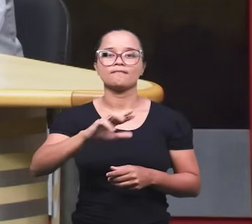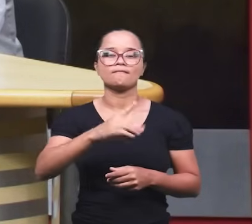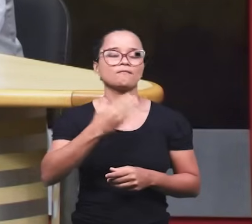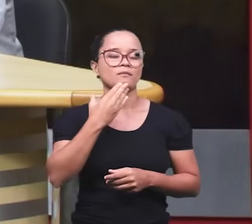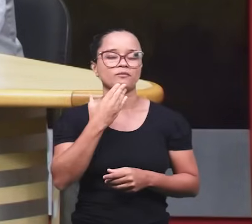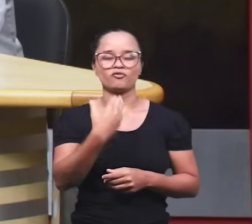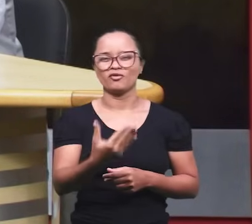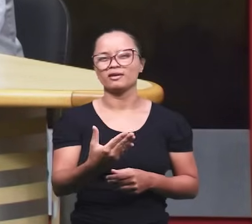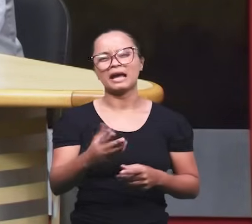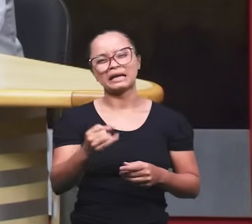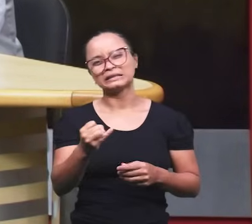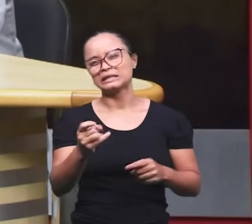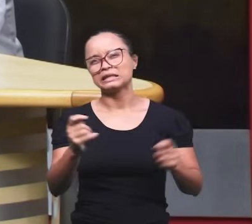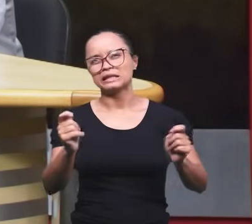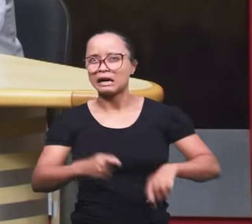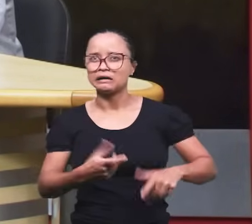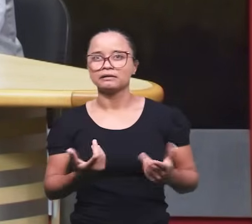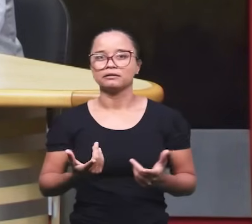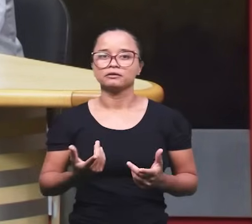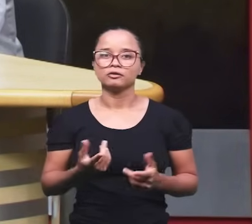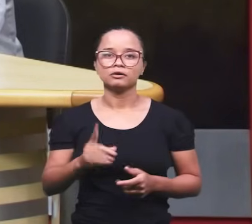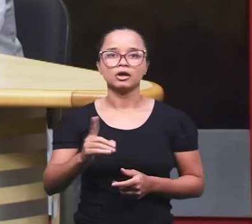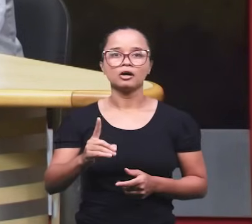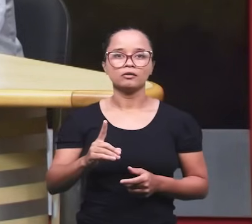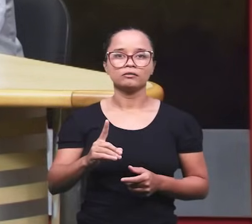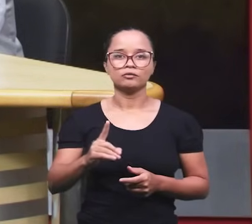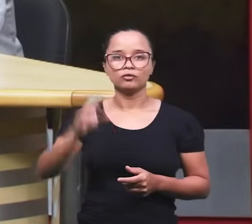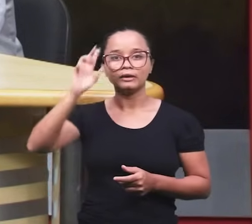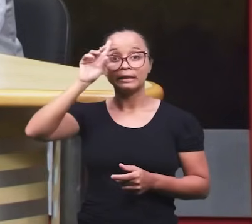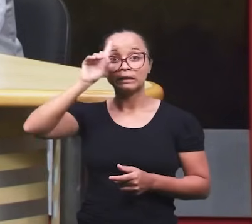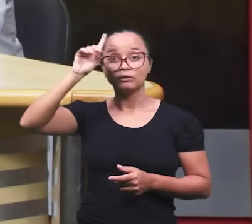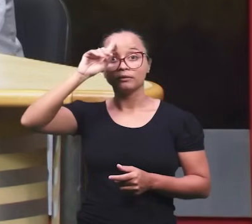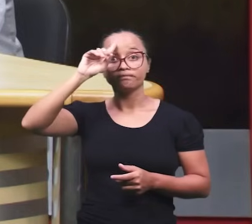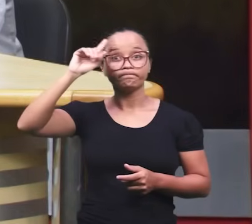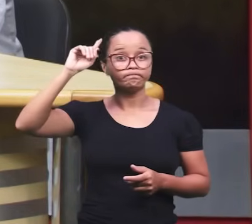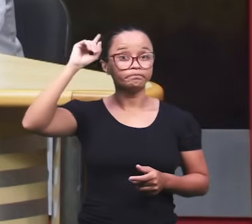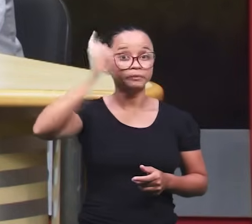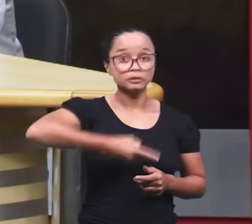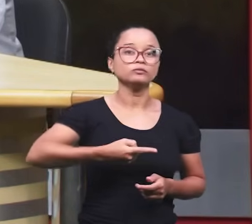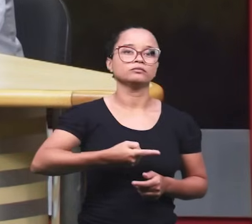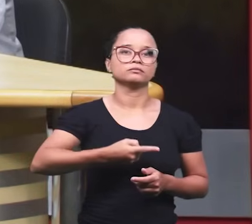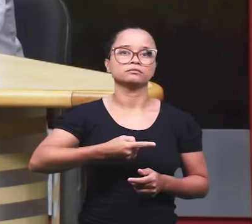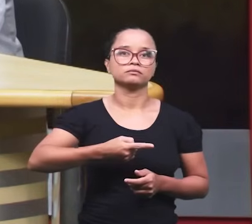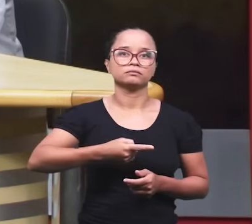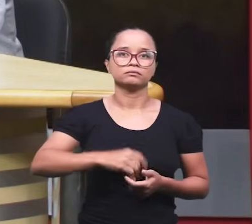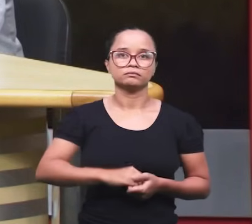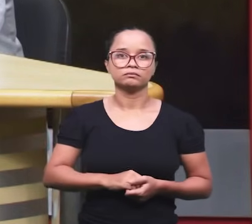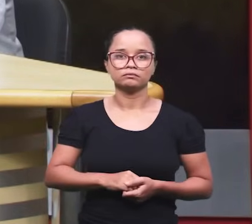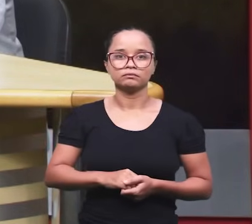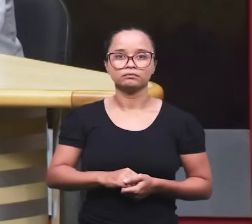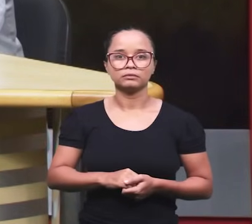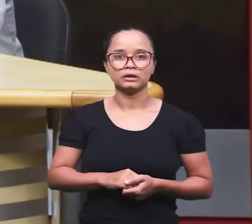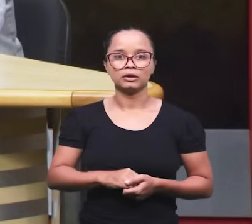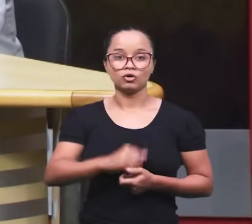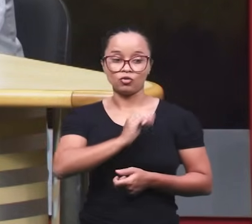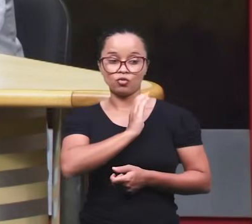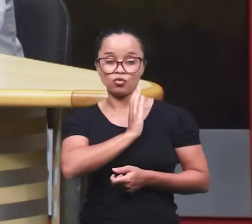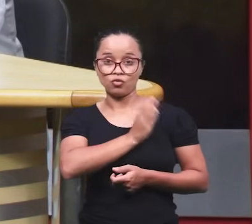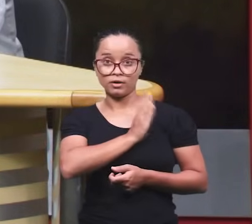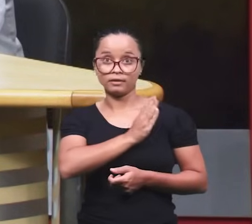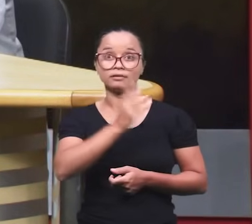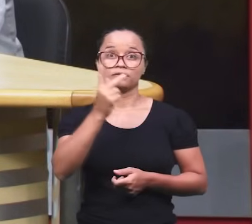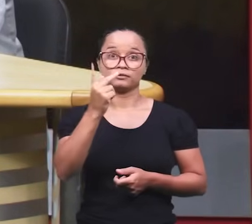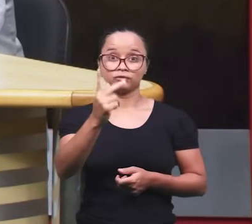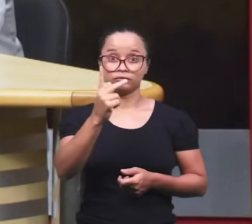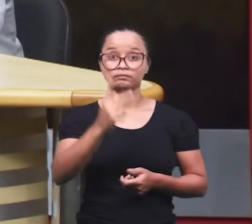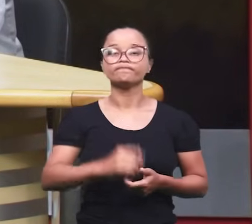um pedido olha se possível não é uma ordenança de Deus estarão no teu